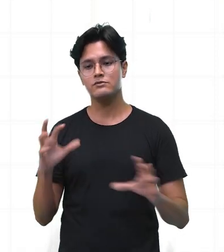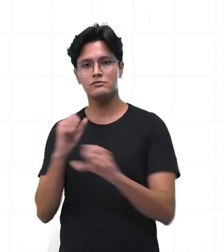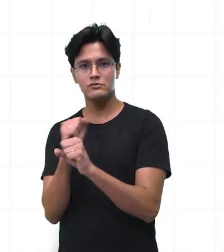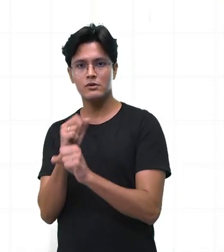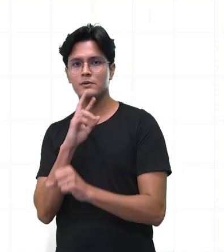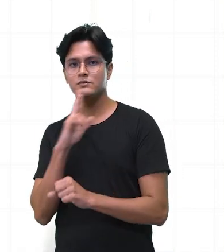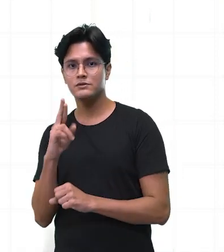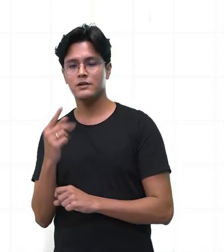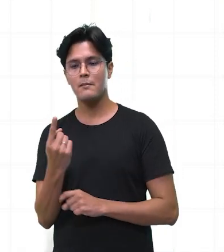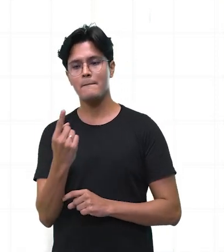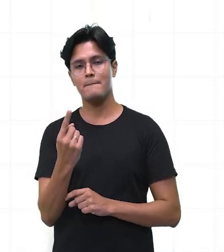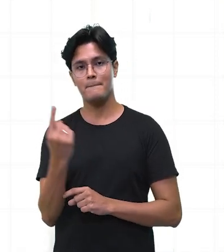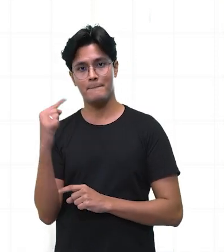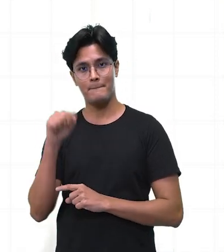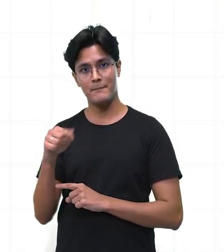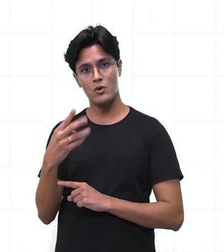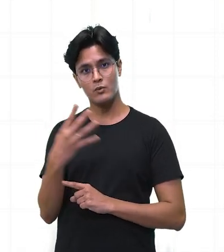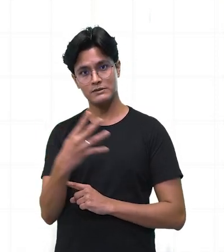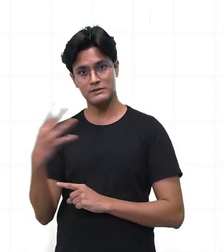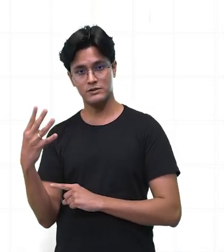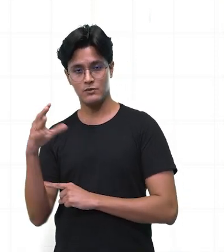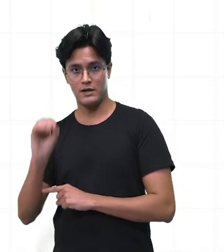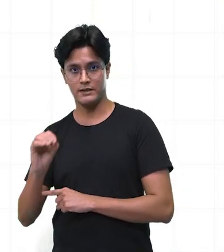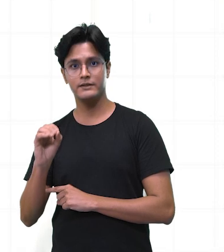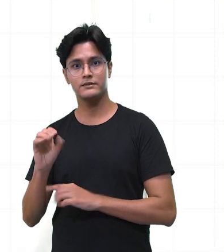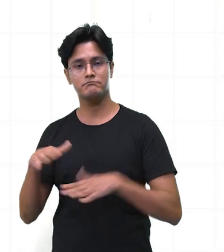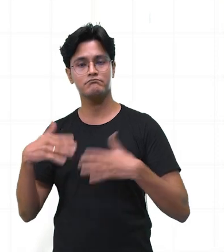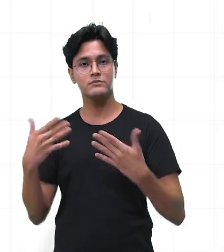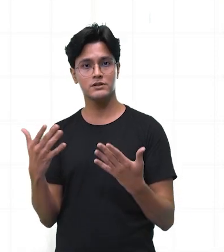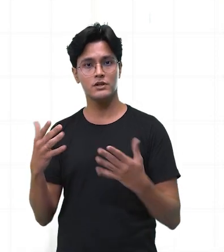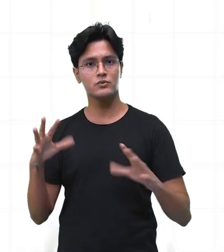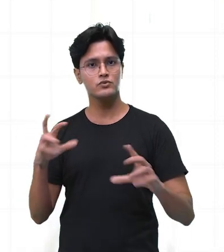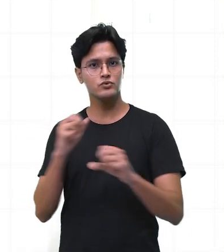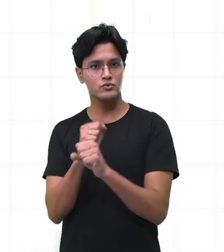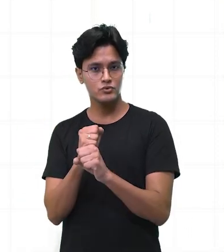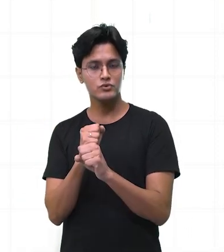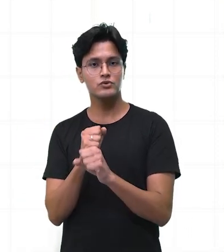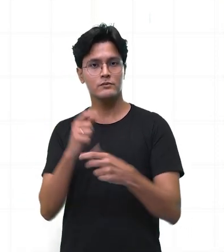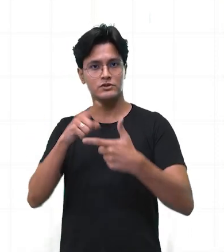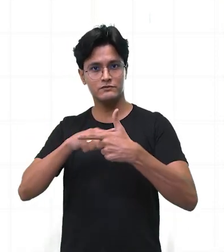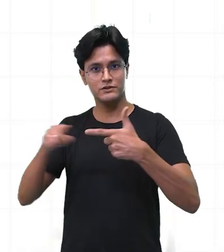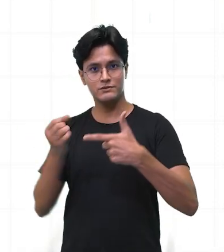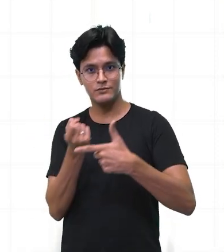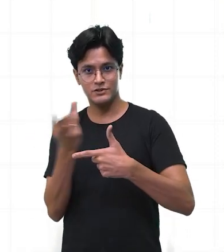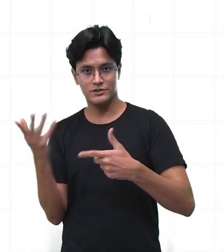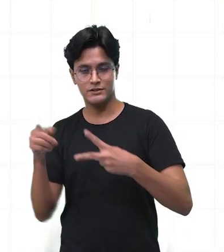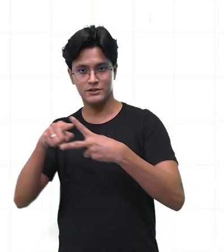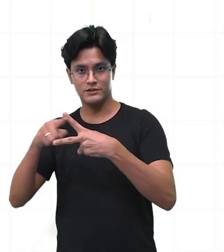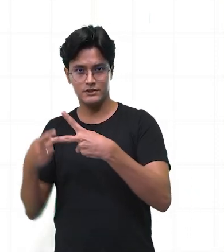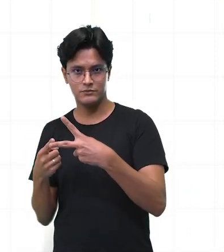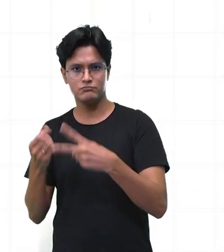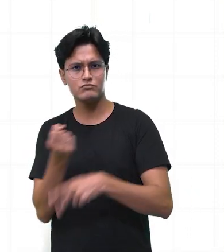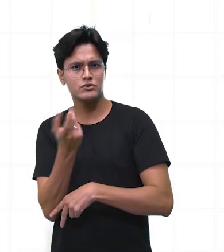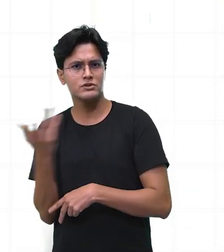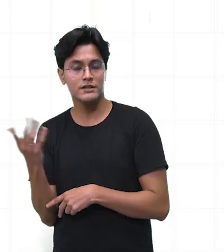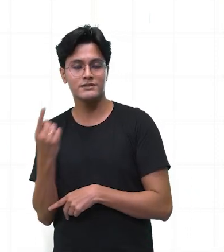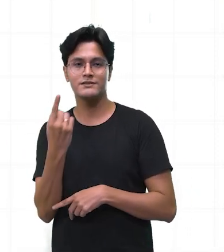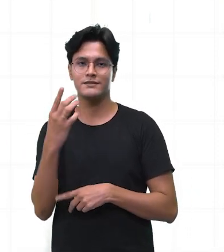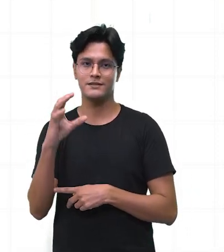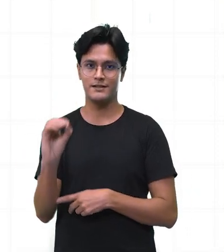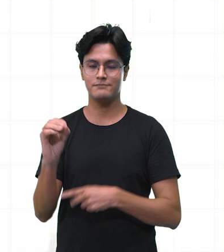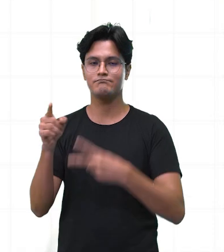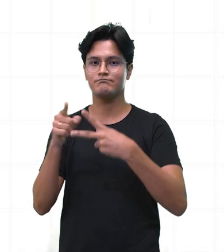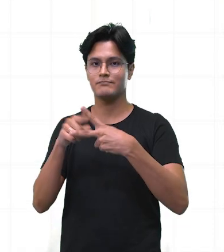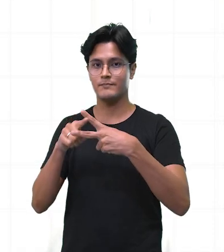ângulo interno só é eu pegar essa soma e dividir pela quantidade de ângulos, que são 10. Então,